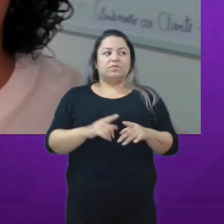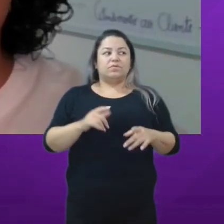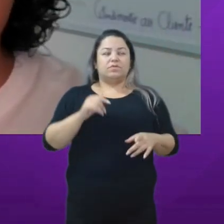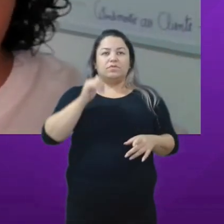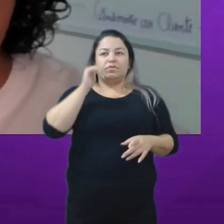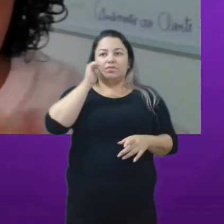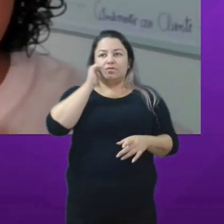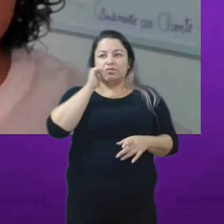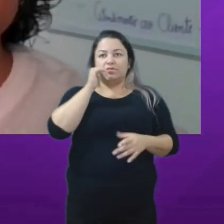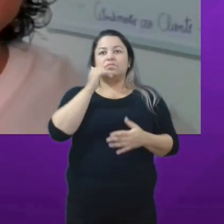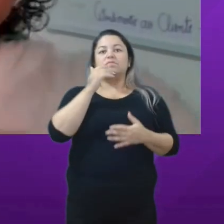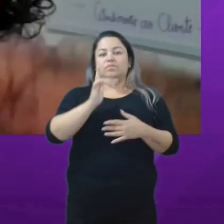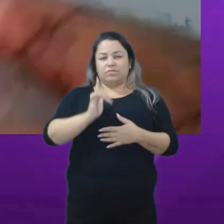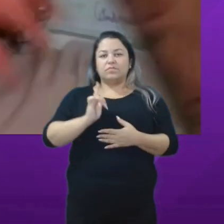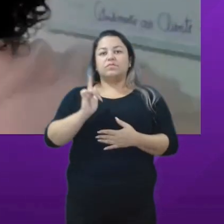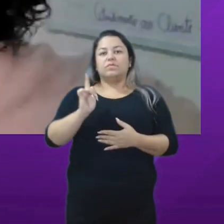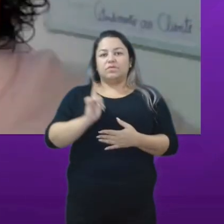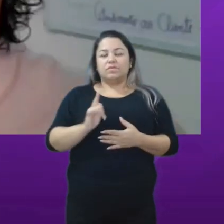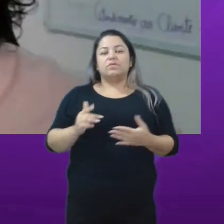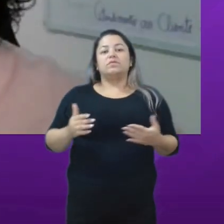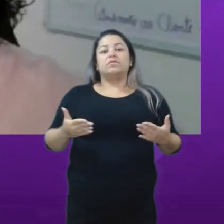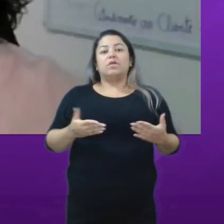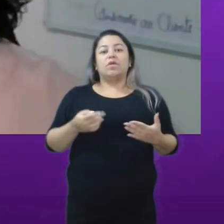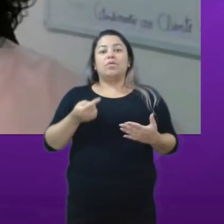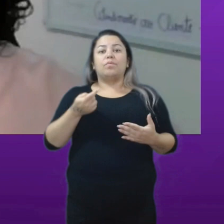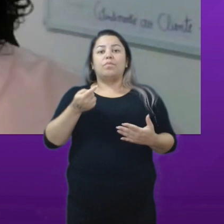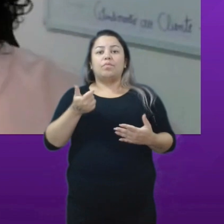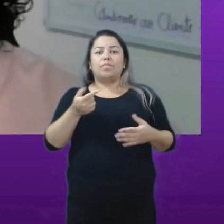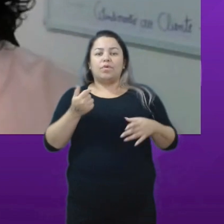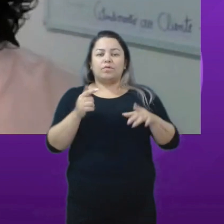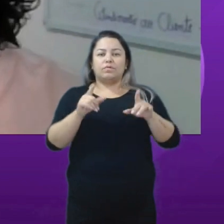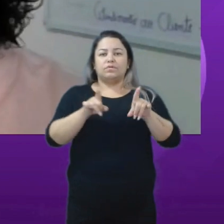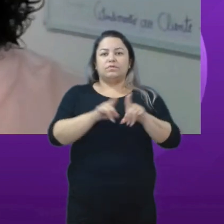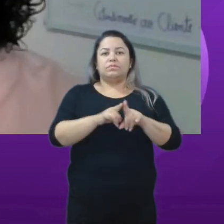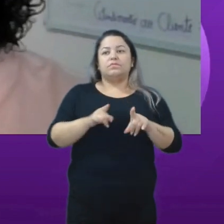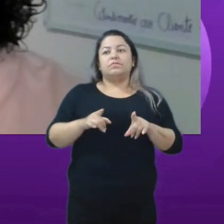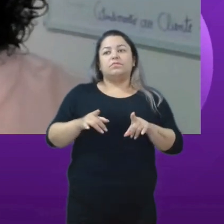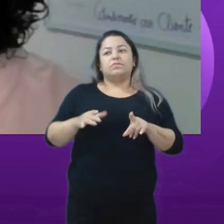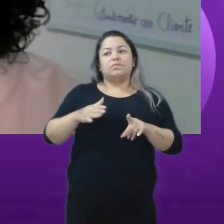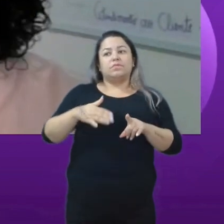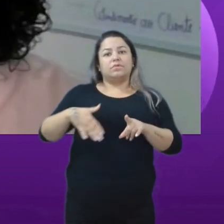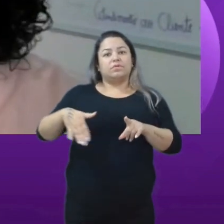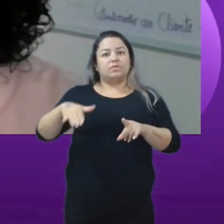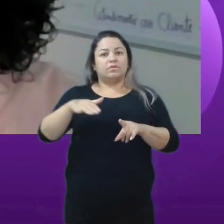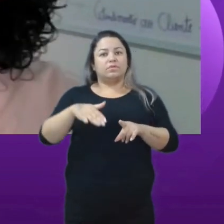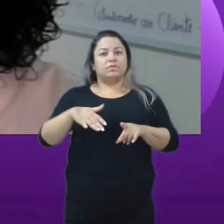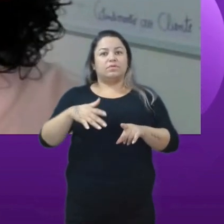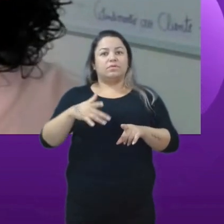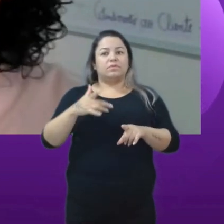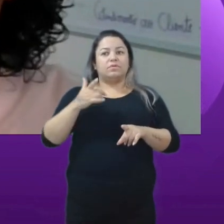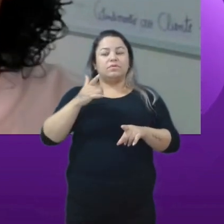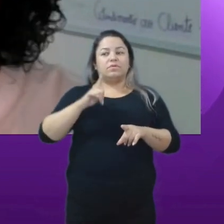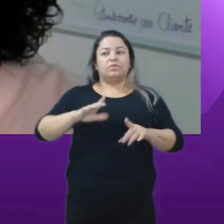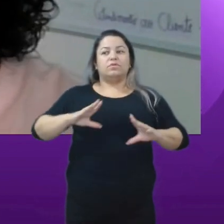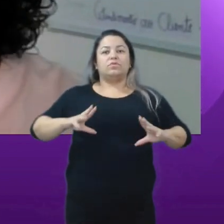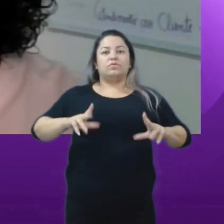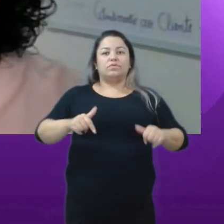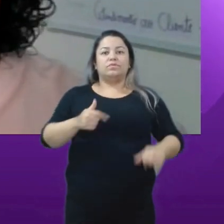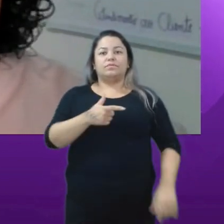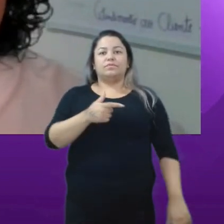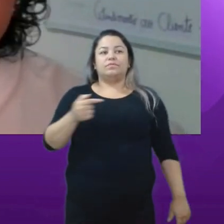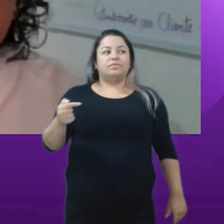que hoje tem um corpo e toma uma forma gigantesca, né, conseguindo aí atingir todos os 27